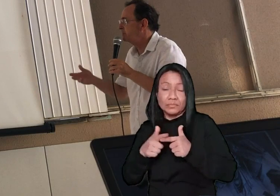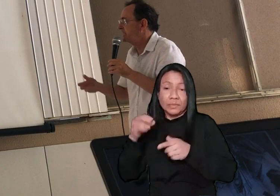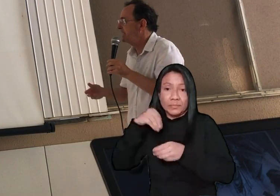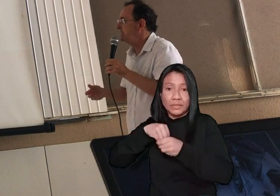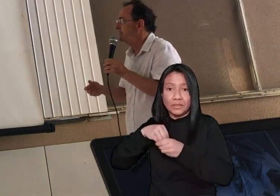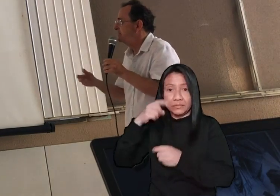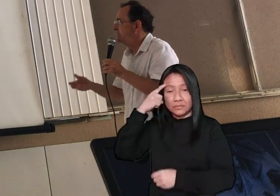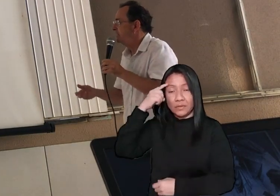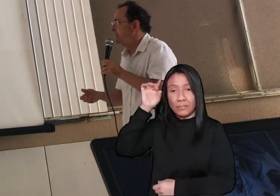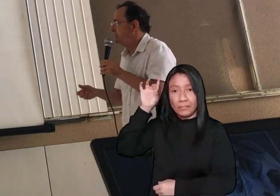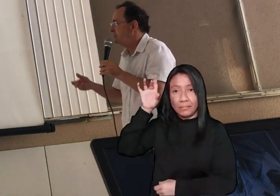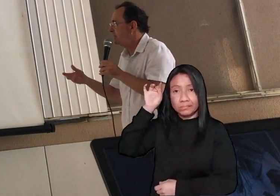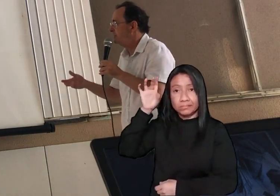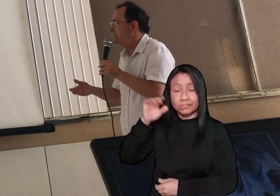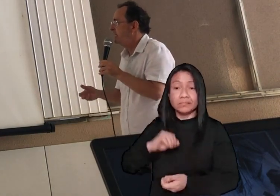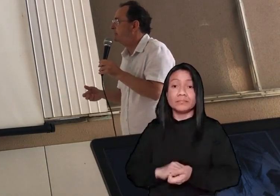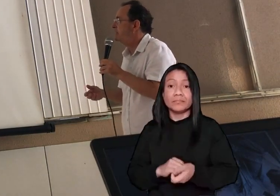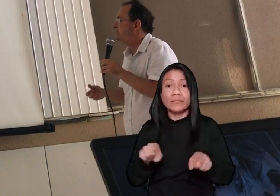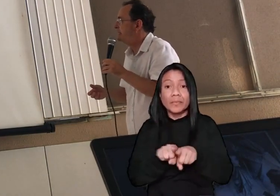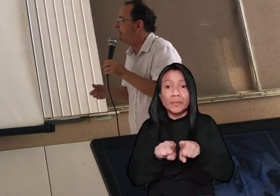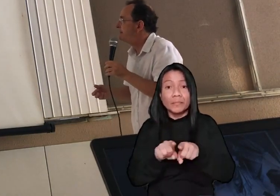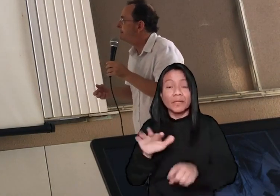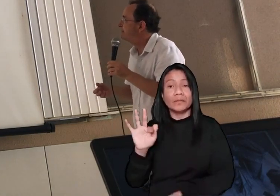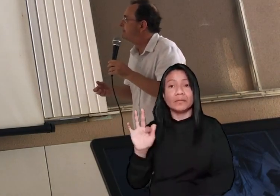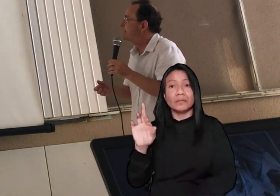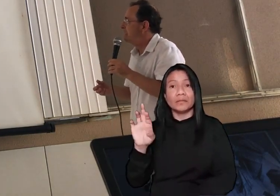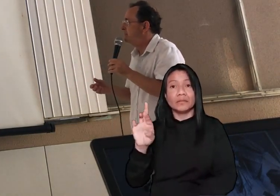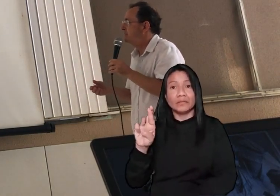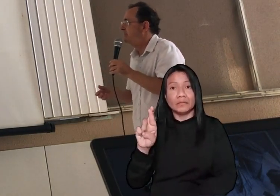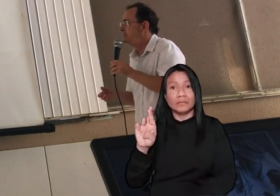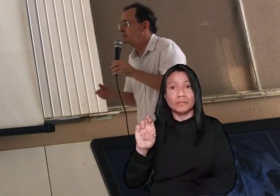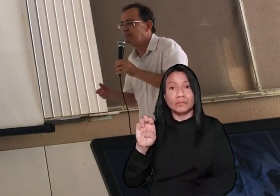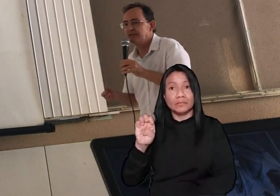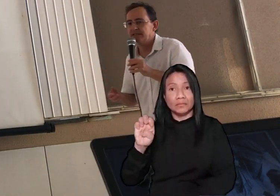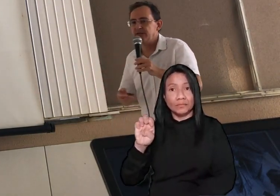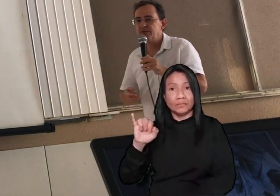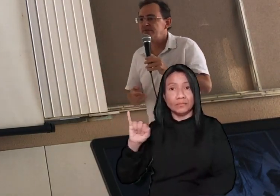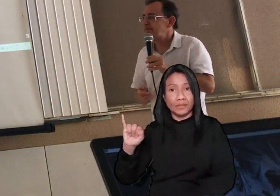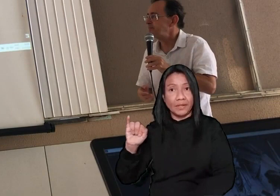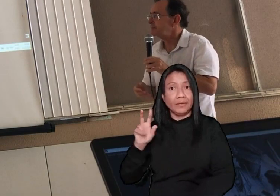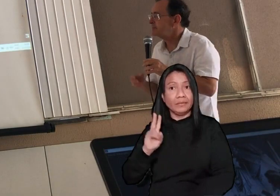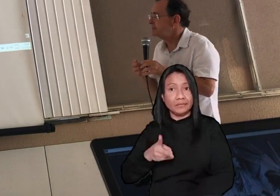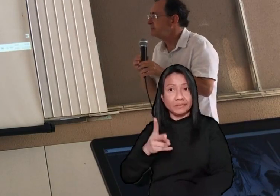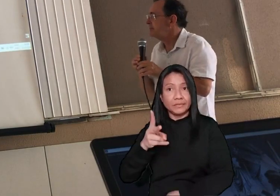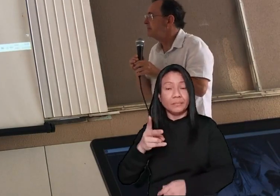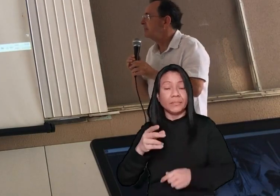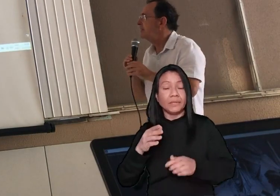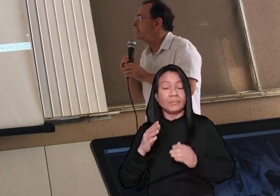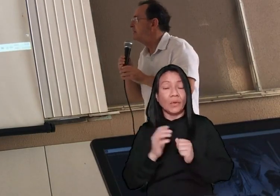uma bênção para ele, era jovem, né? Tá? Faleceu bem cedo.